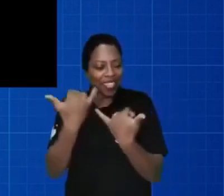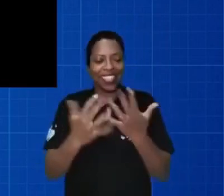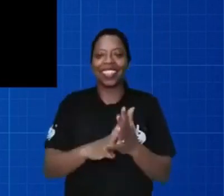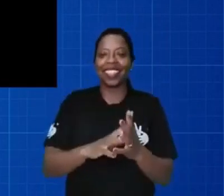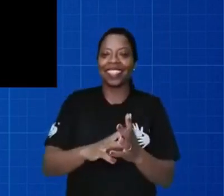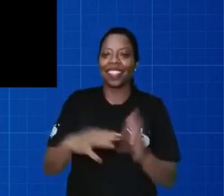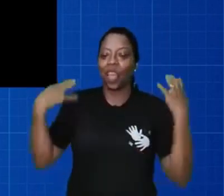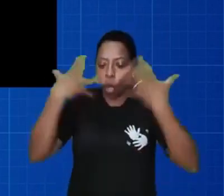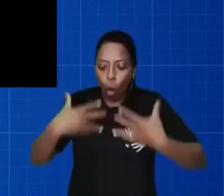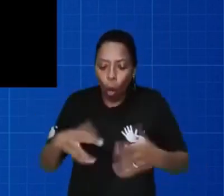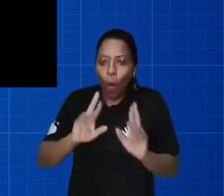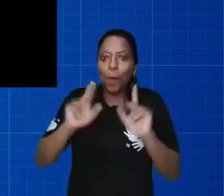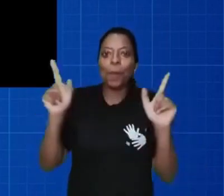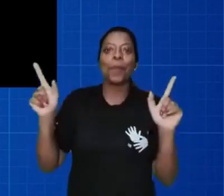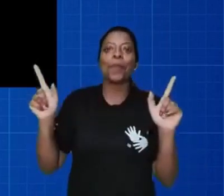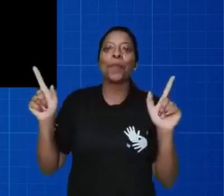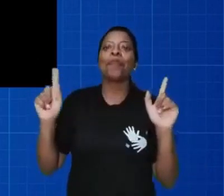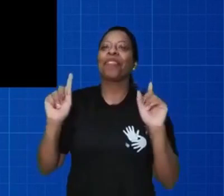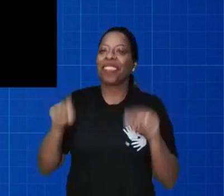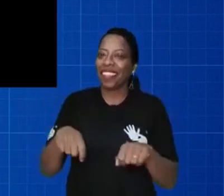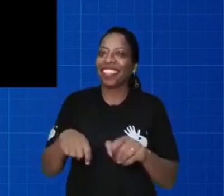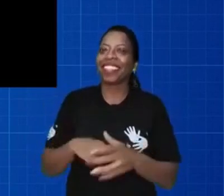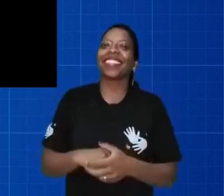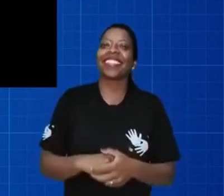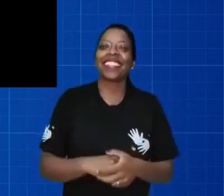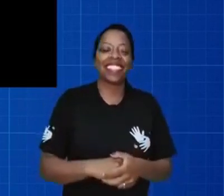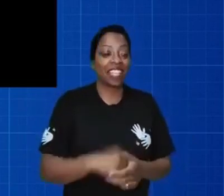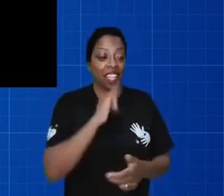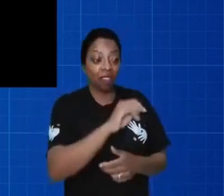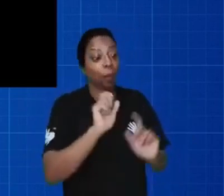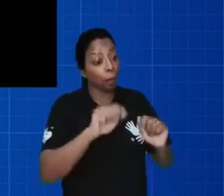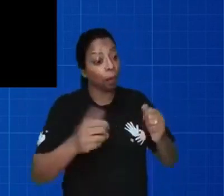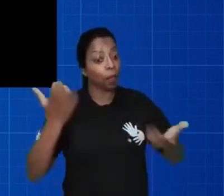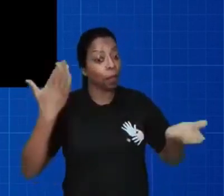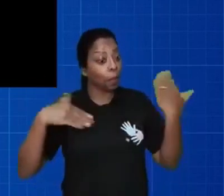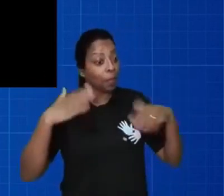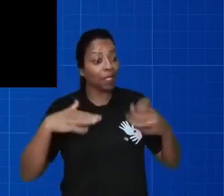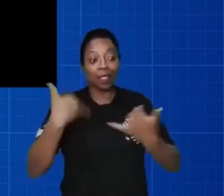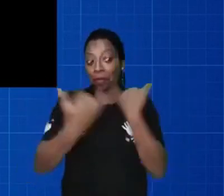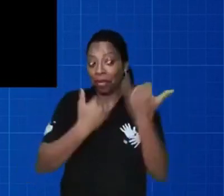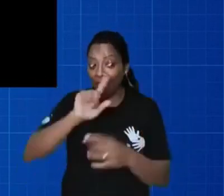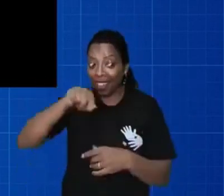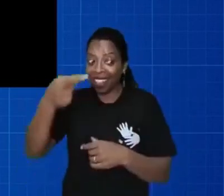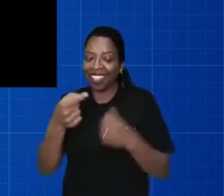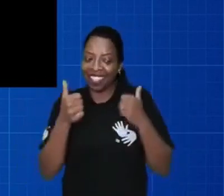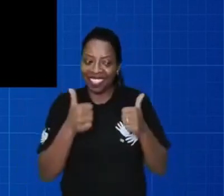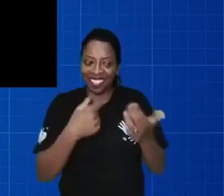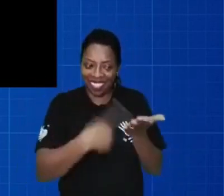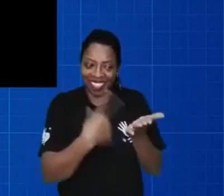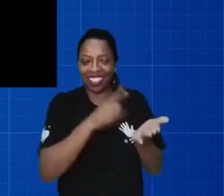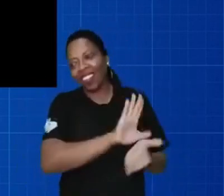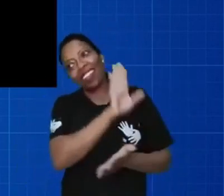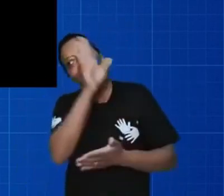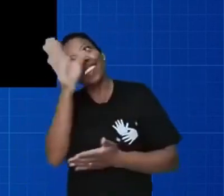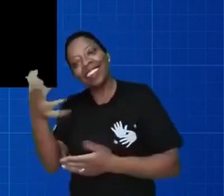brincar. Perguntem o que elas querem comer depois de fazer essa vacinação. Então, crie boas memórias, façam que elas entendam